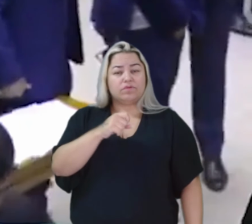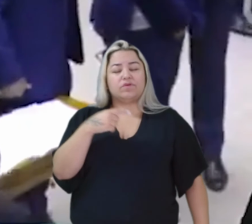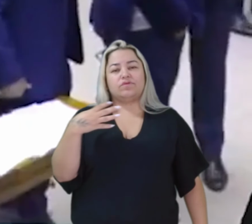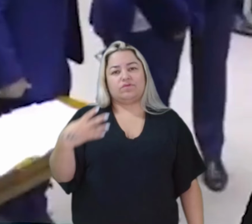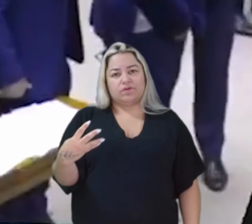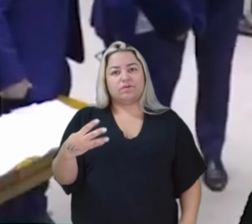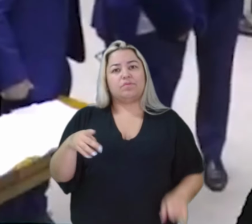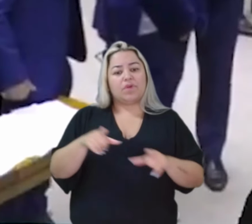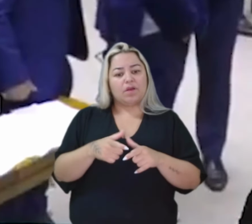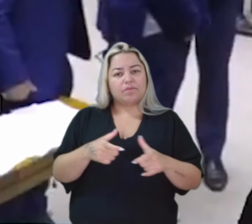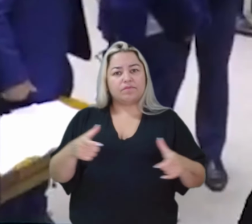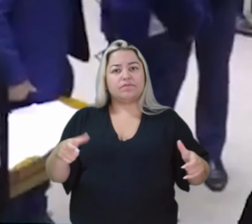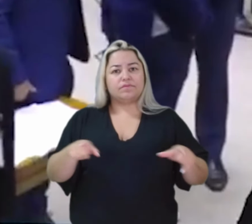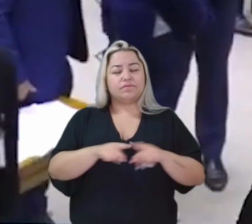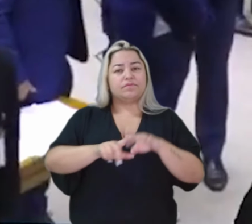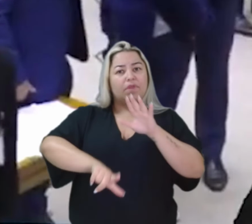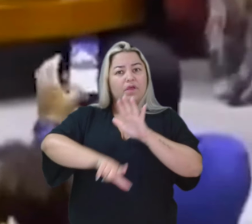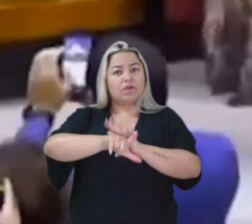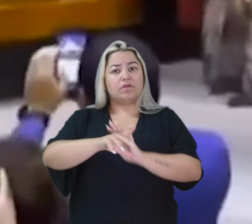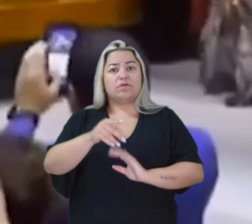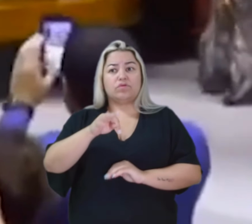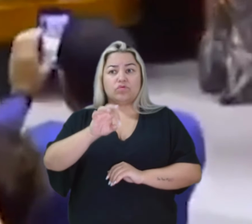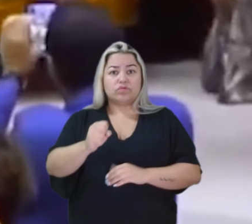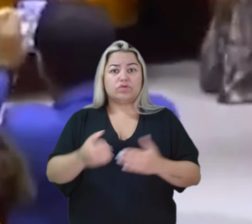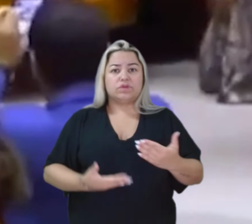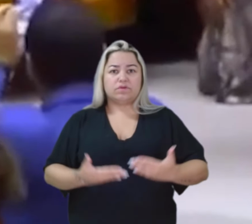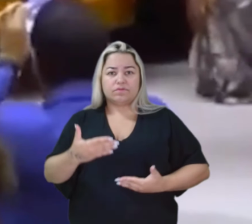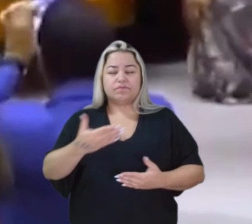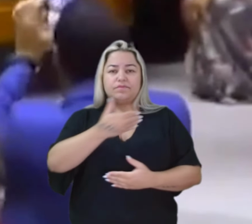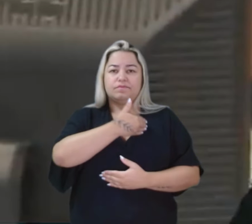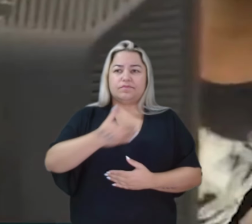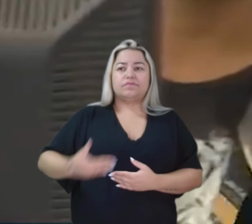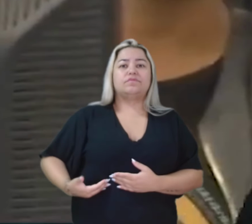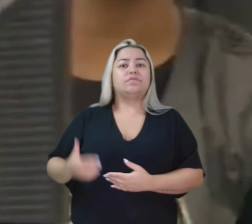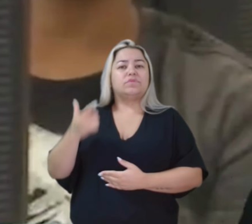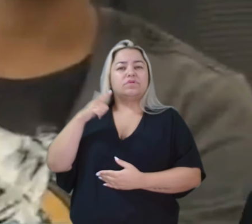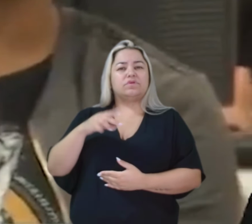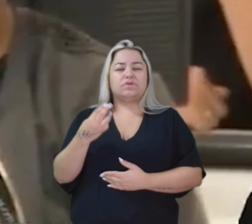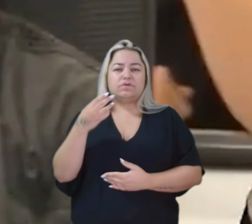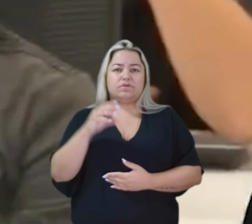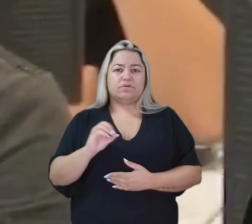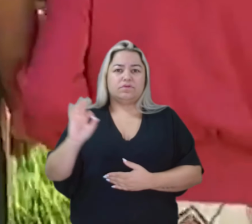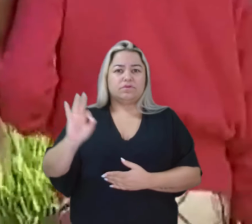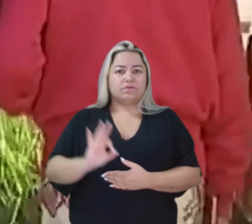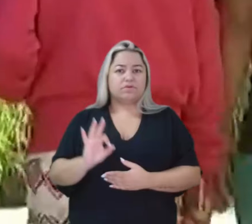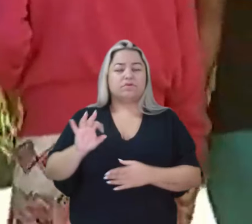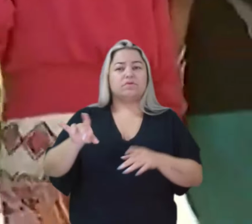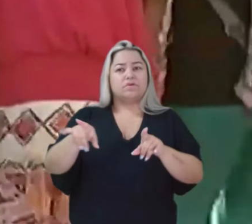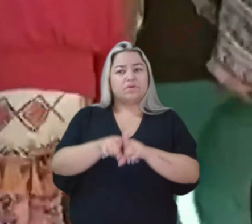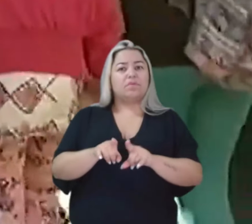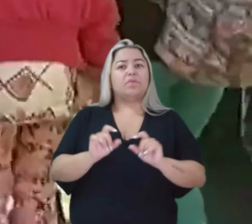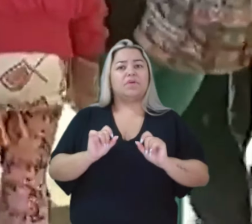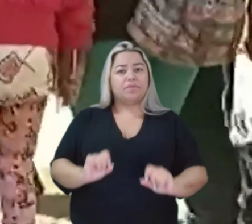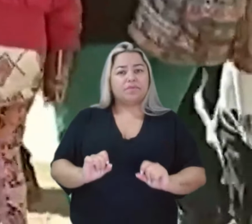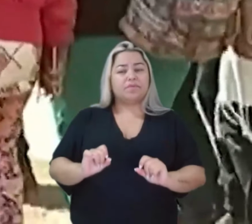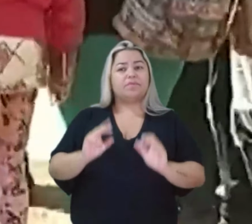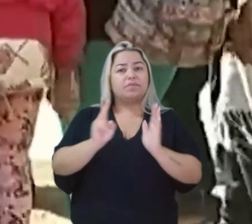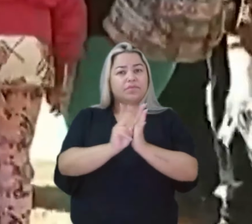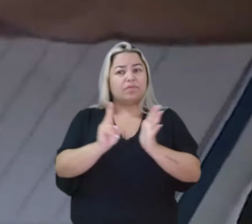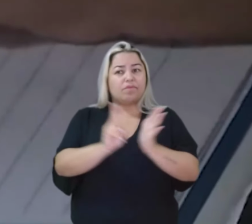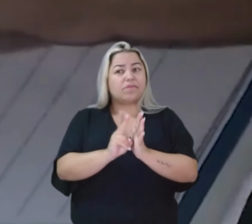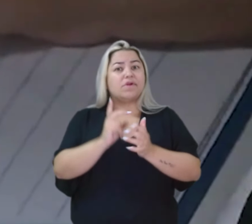2024 foi a ampliação da lei de cotas no serviço público, com garantia de 30% das vagas também para indígenas